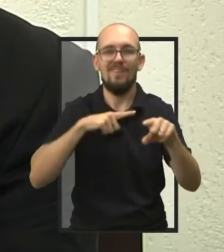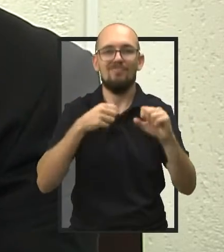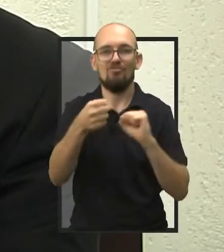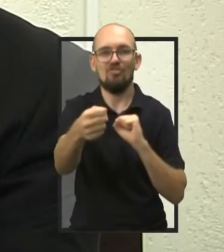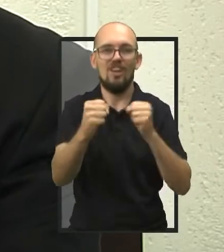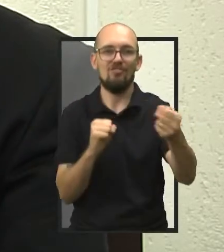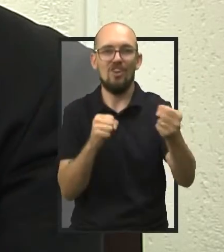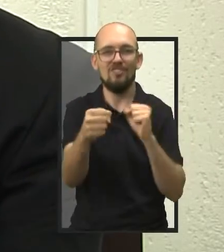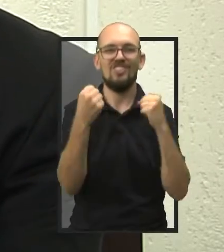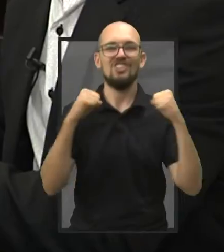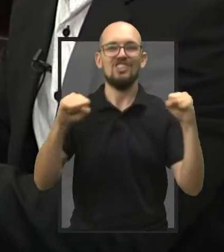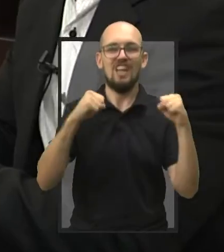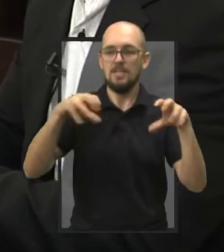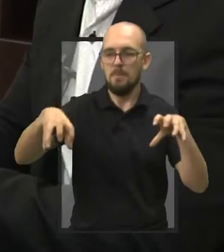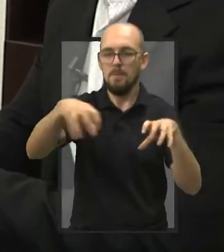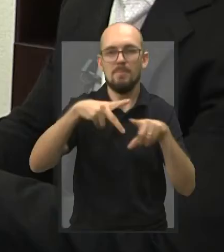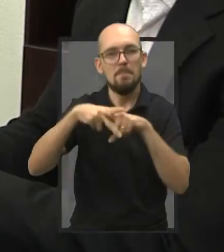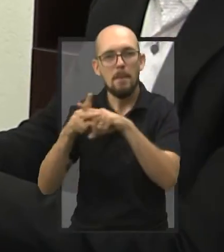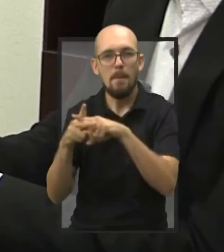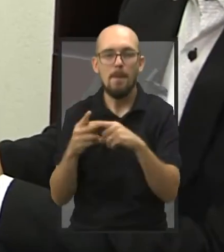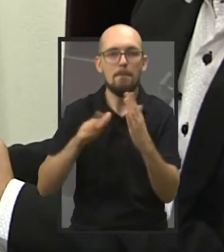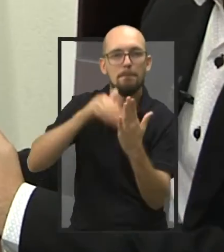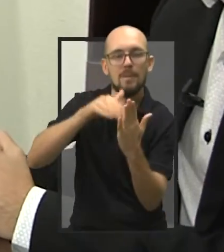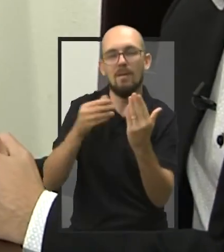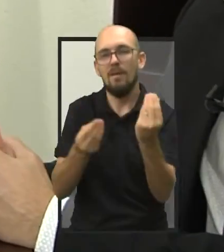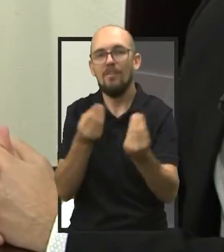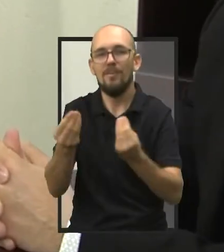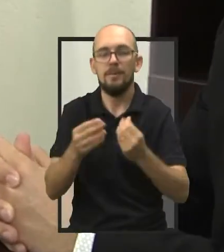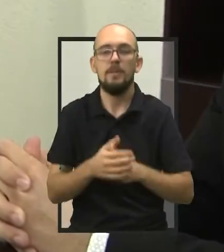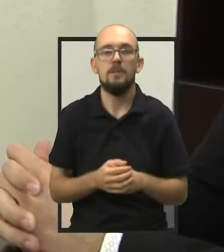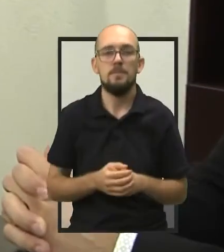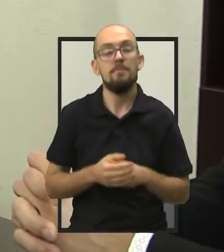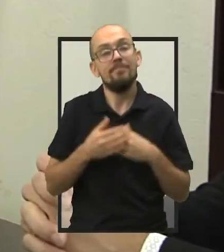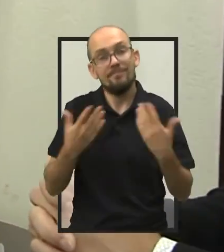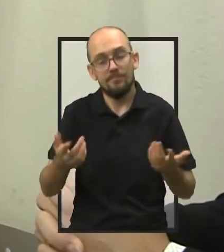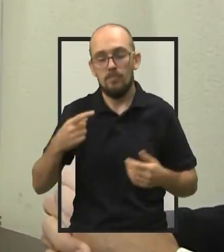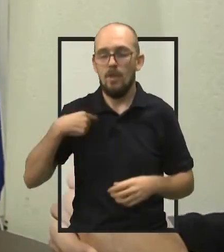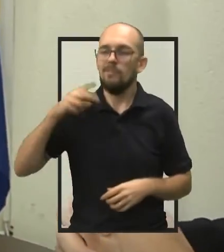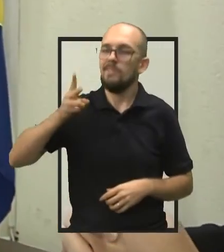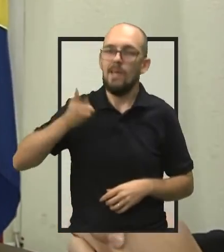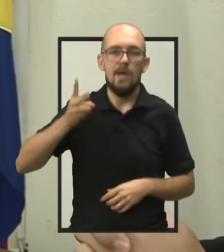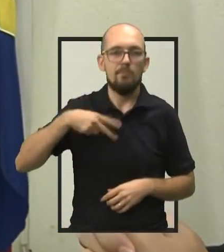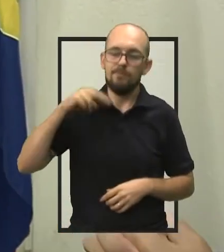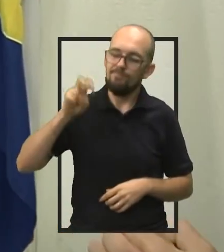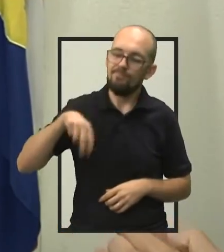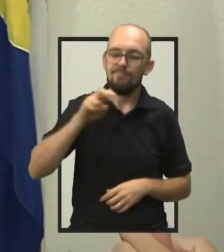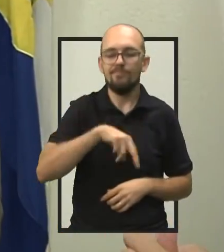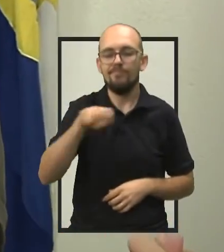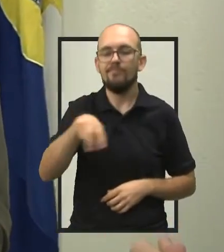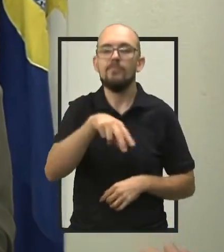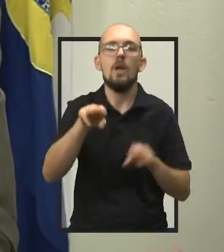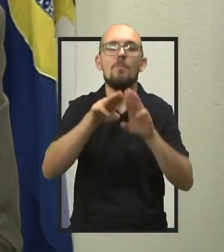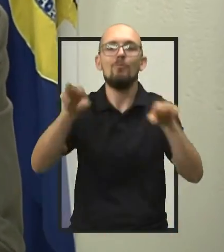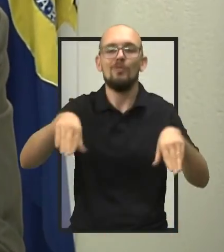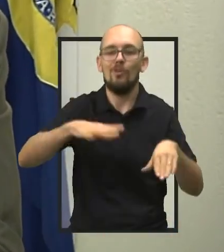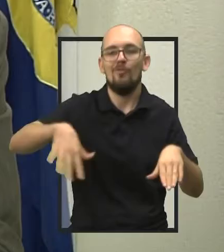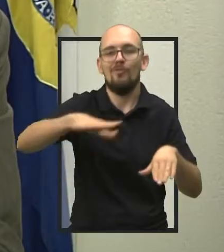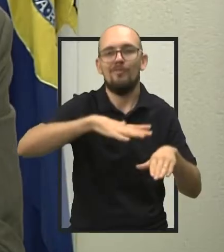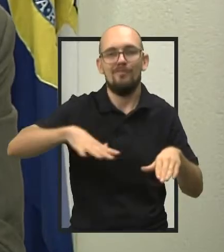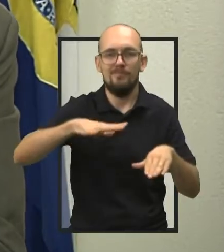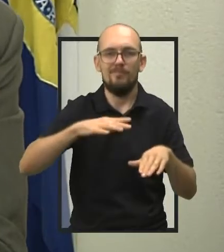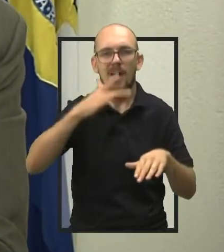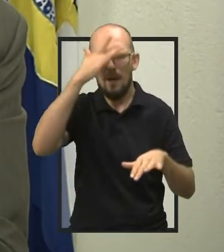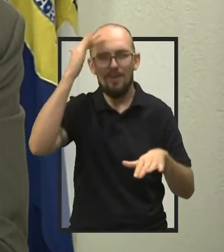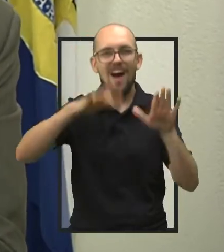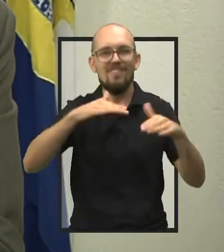que existem por ali, não é? Olha, eu tenho passado ali constantemente, paro inclusive conversar com algumas pessoas que se encontram